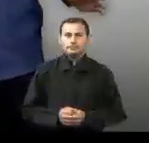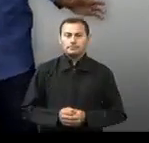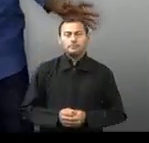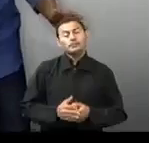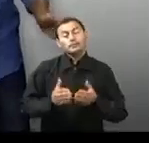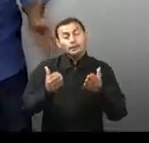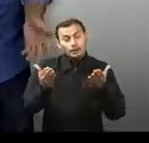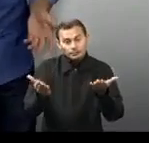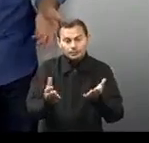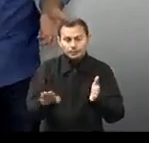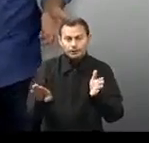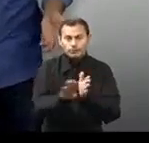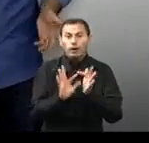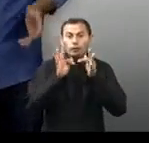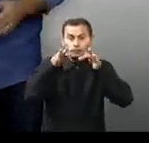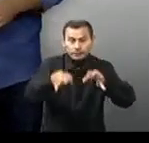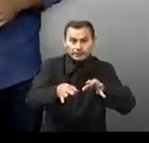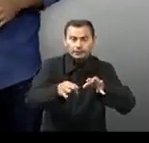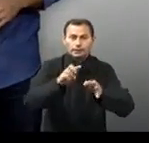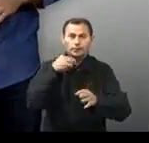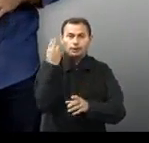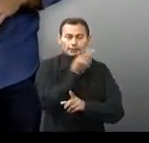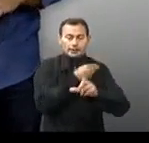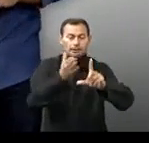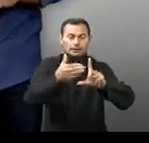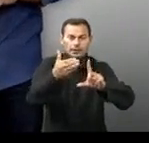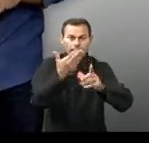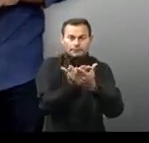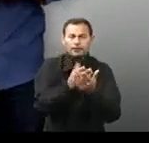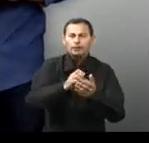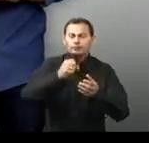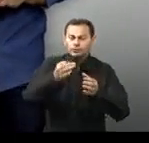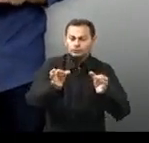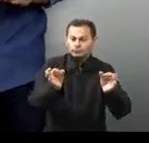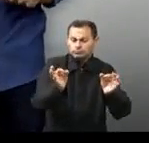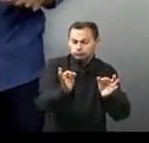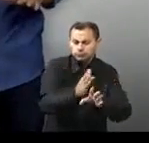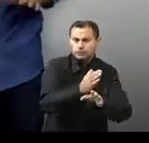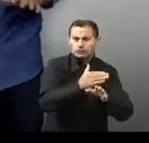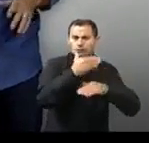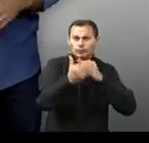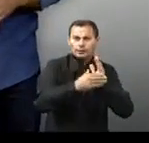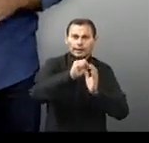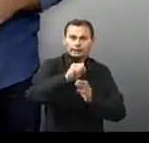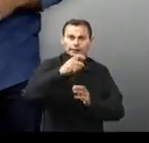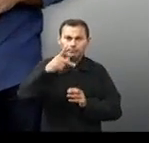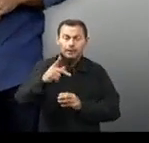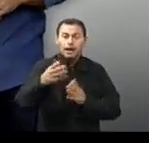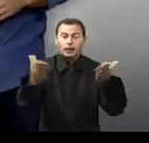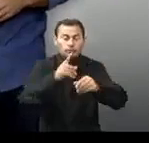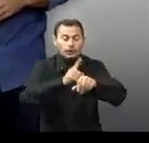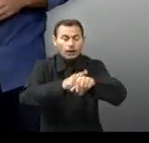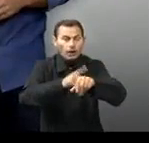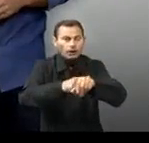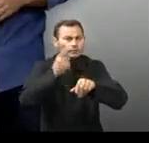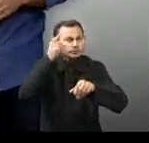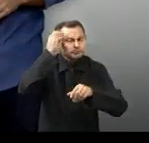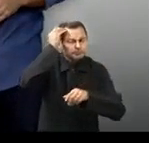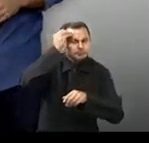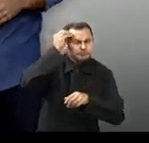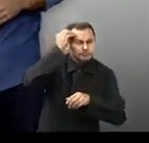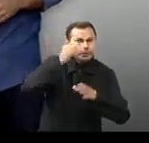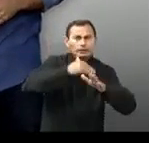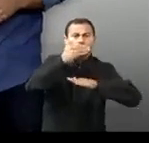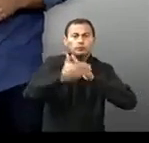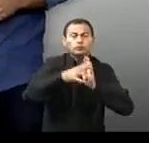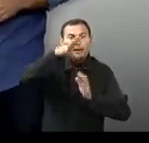Bom, chegamos ao final da nossa aula. E depois de concluir todas as SPs, é hora de você refletir sobre tudo